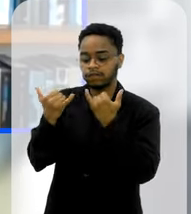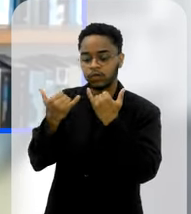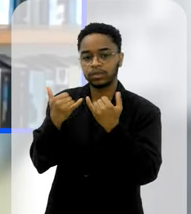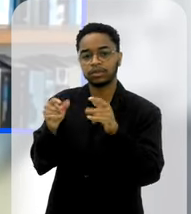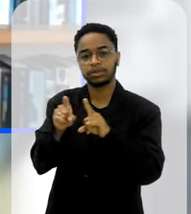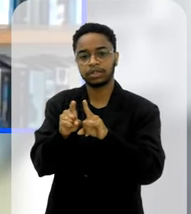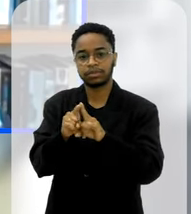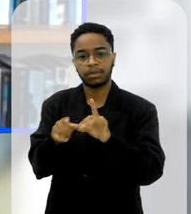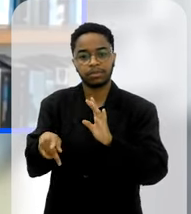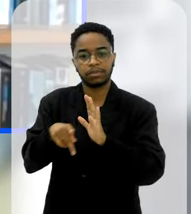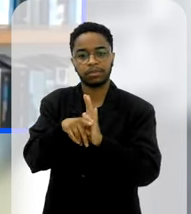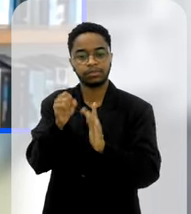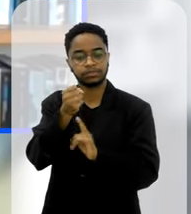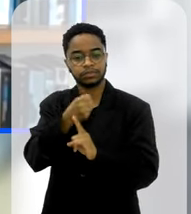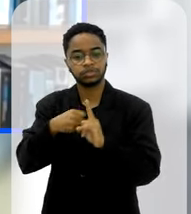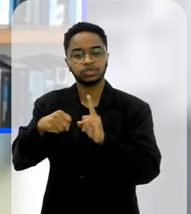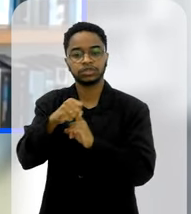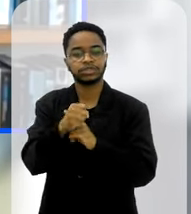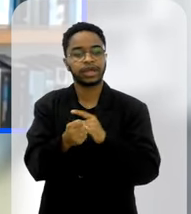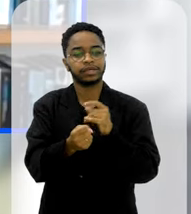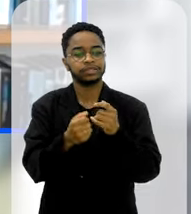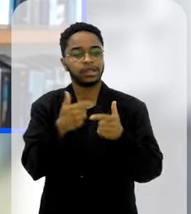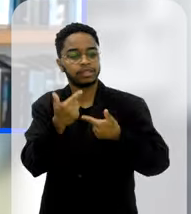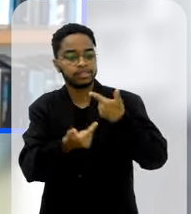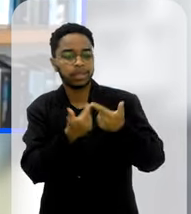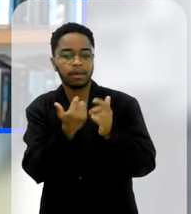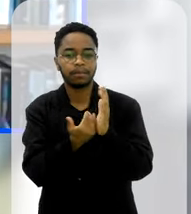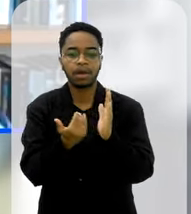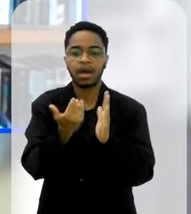é mais um dado também dessa